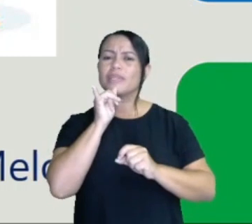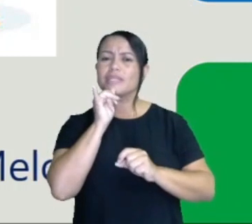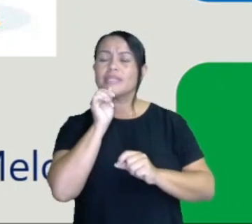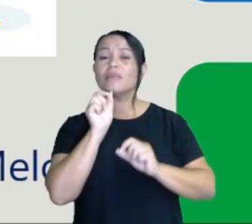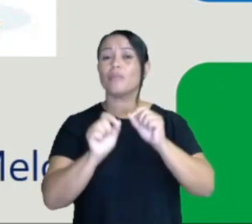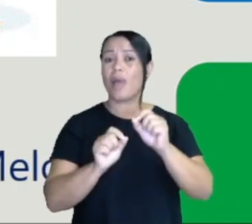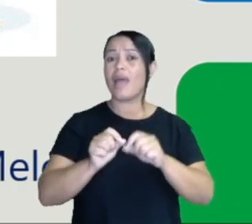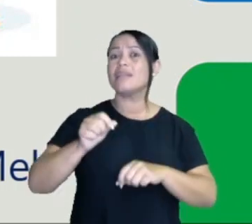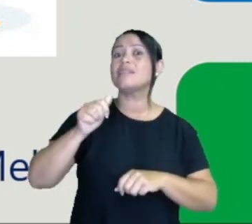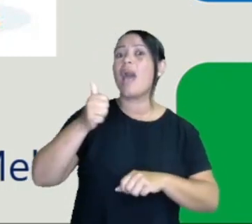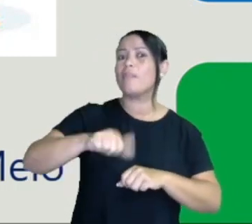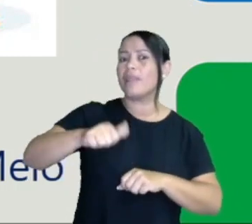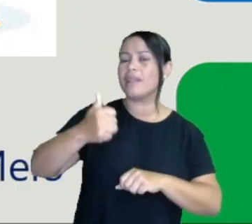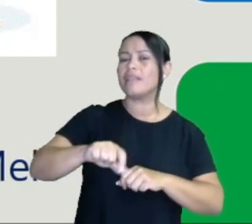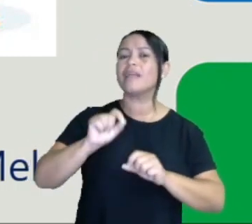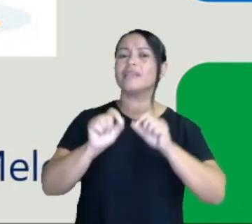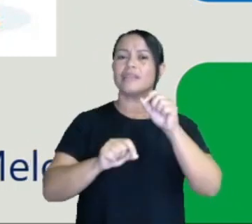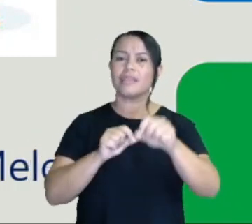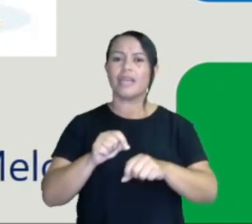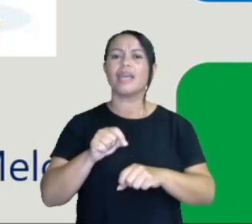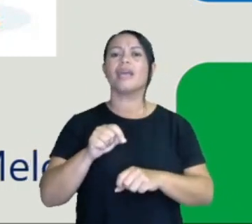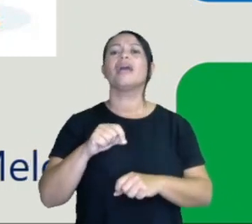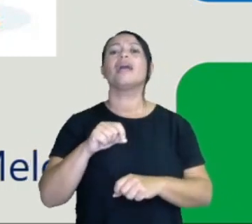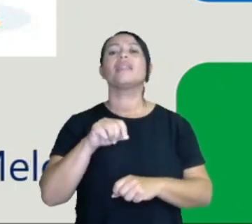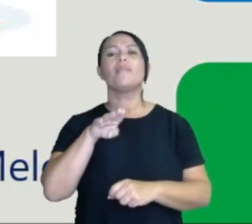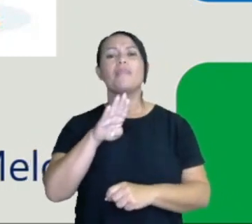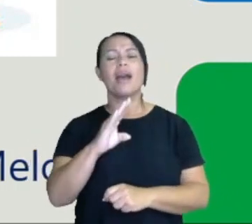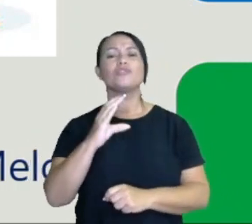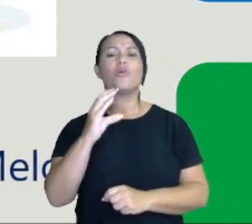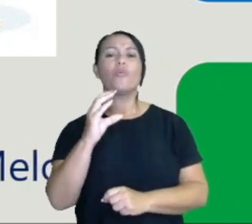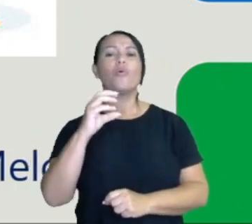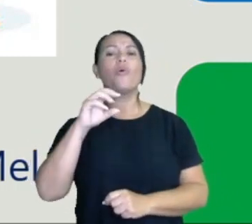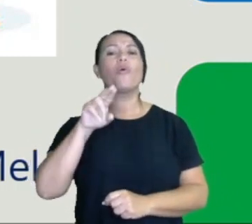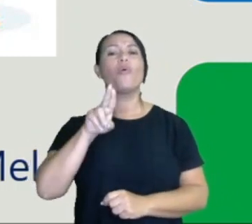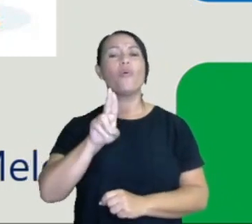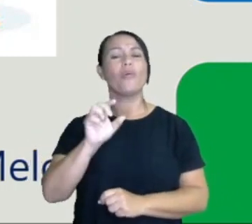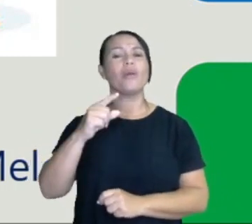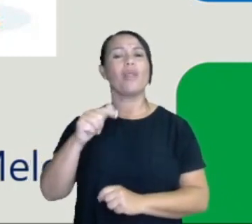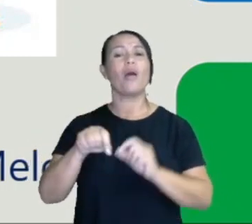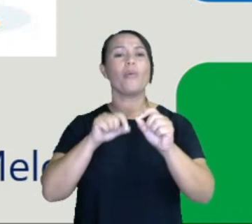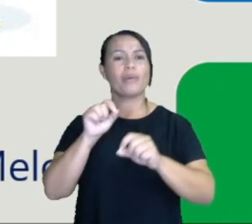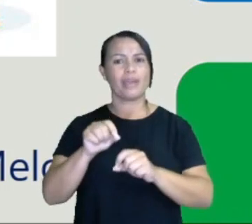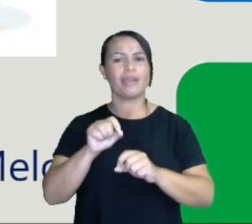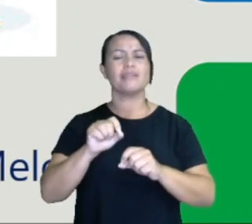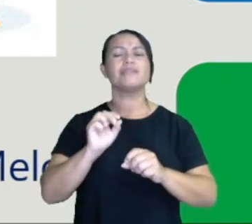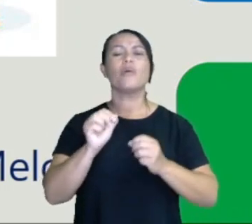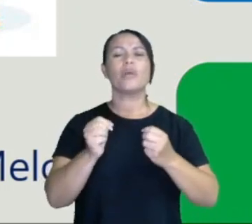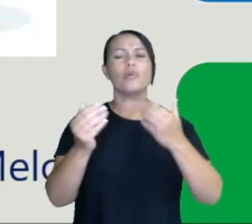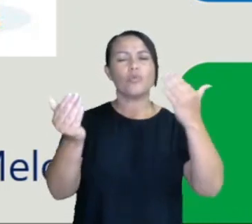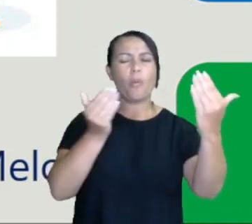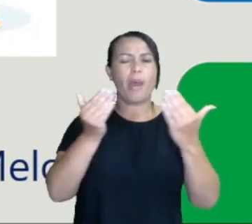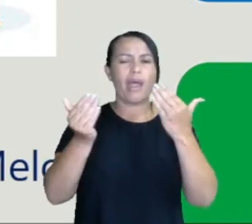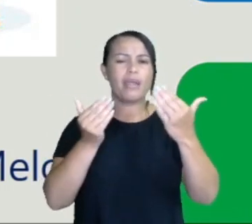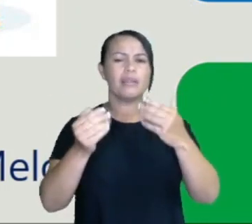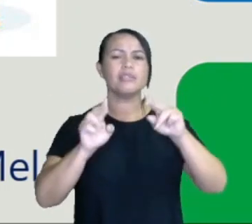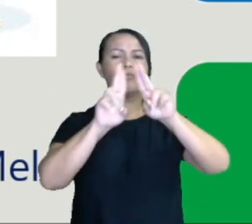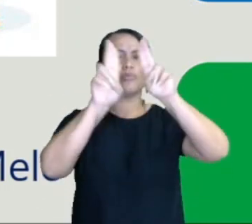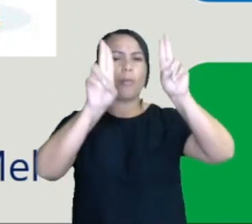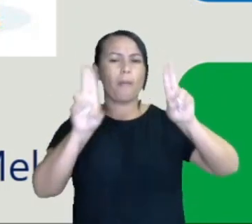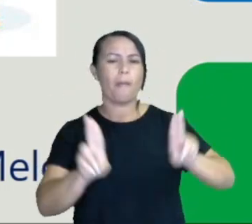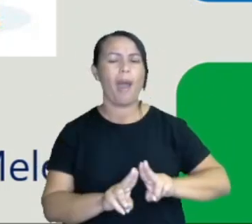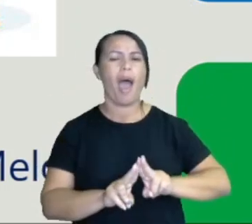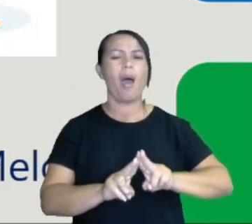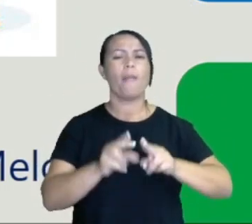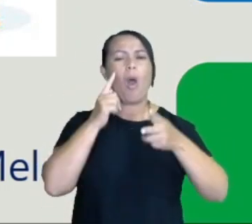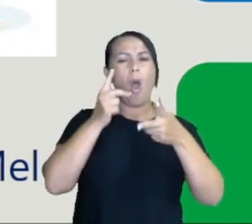Nacional Comum Curricular são comparar tipos variados de mapas, identificando suas